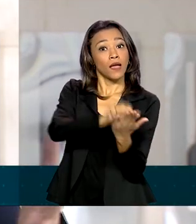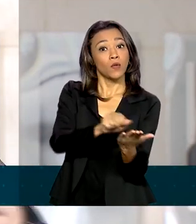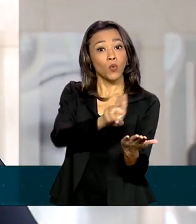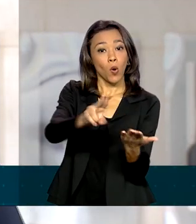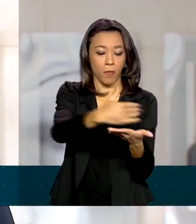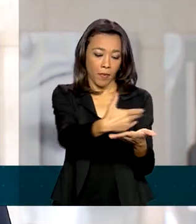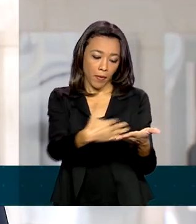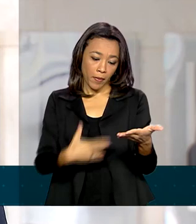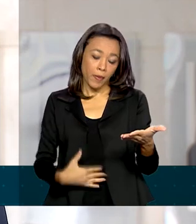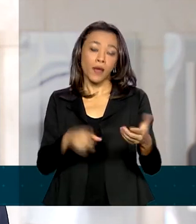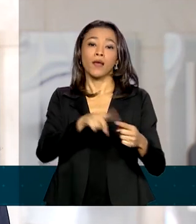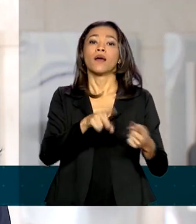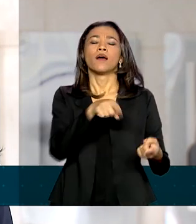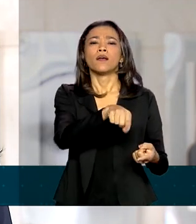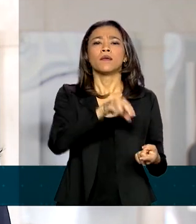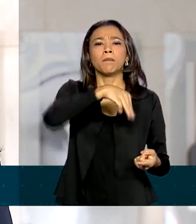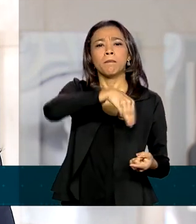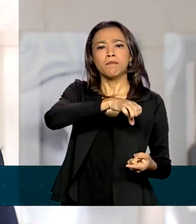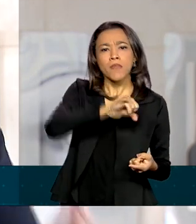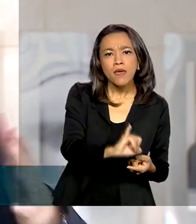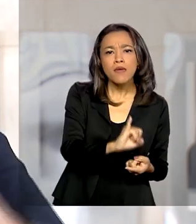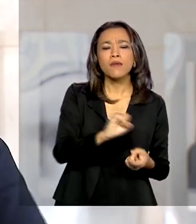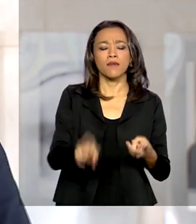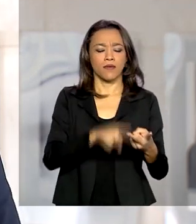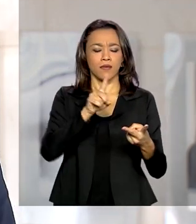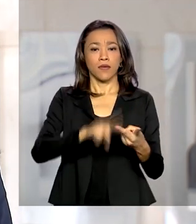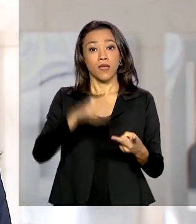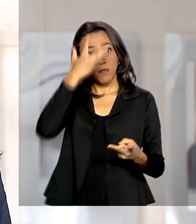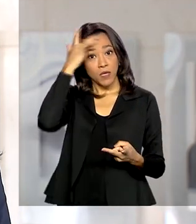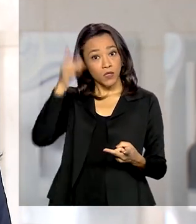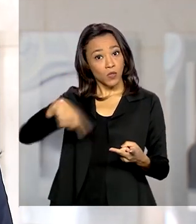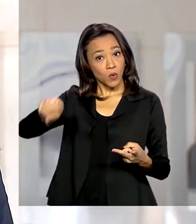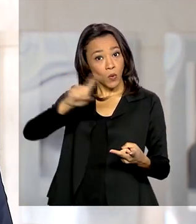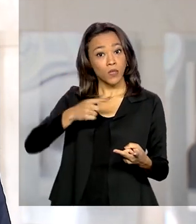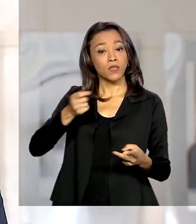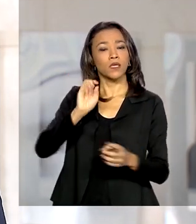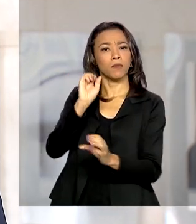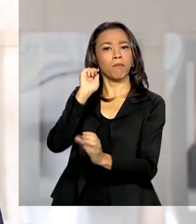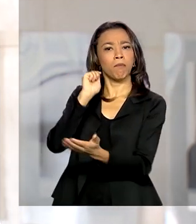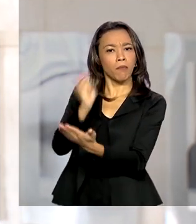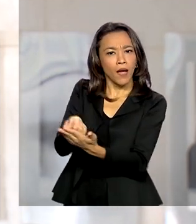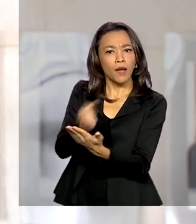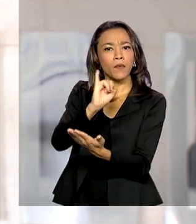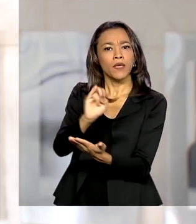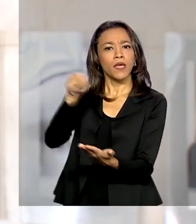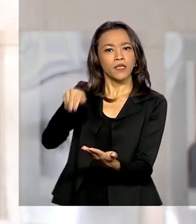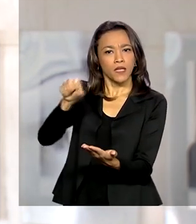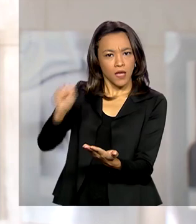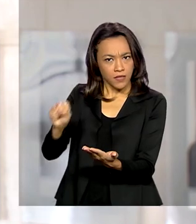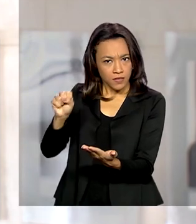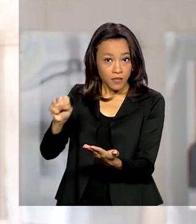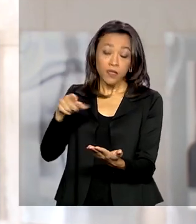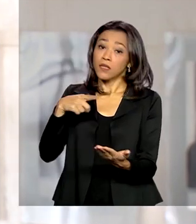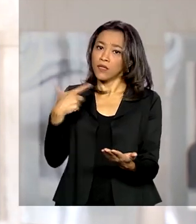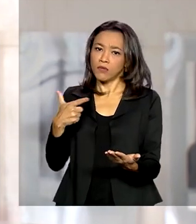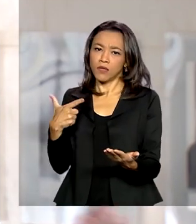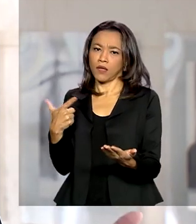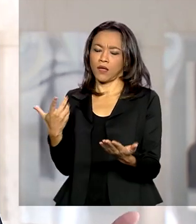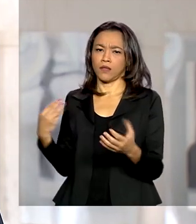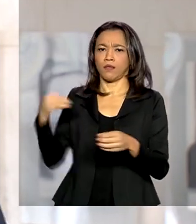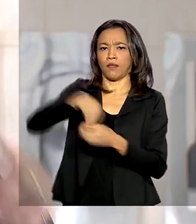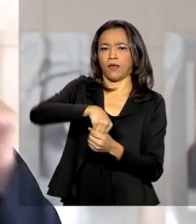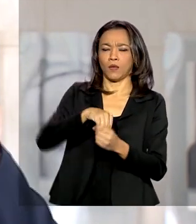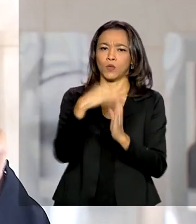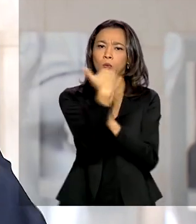informais microempreendedores individuais mei e contribuintes individuais do inss que não estejam nos programas sociais